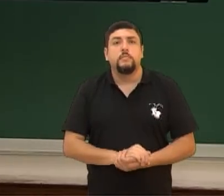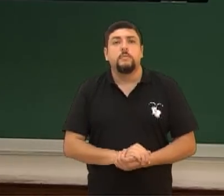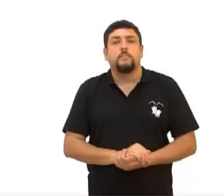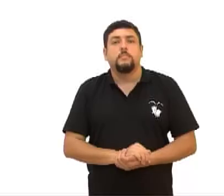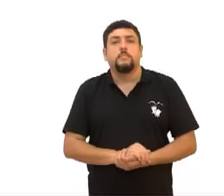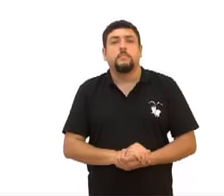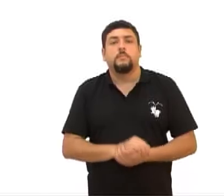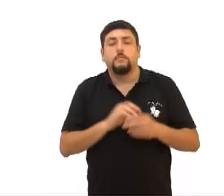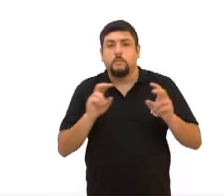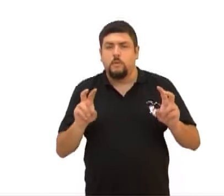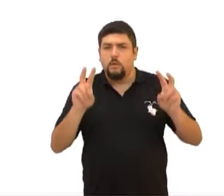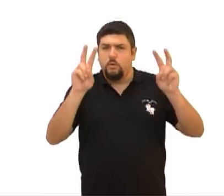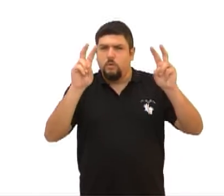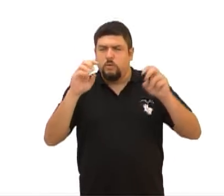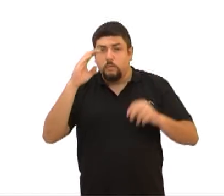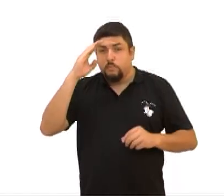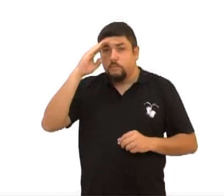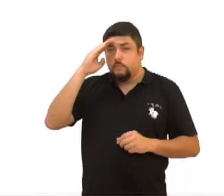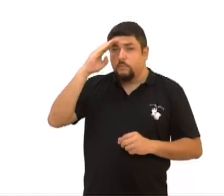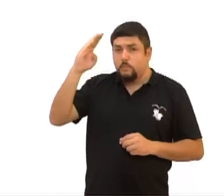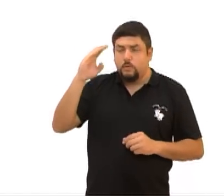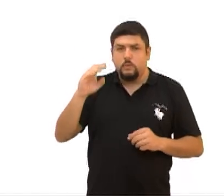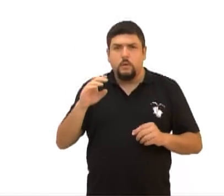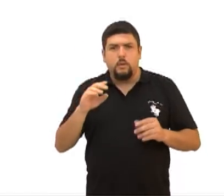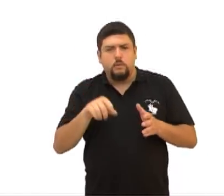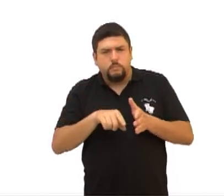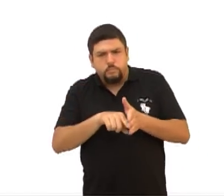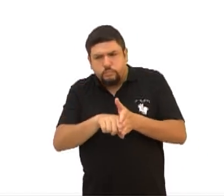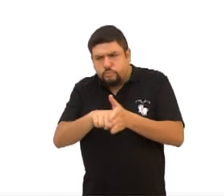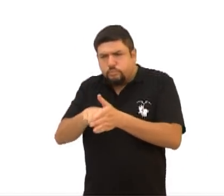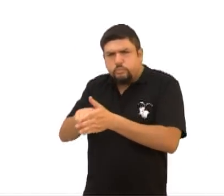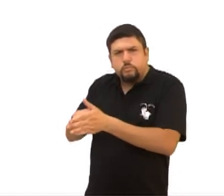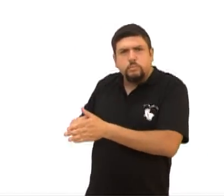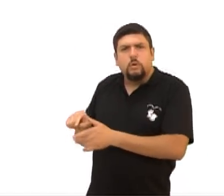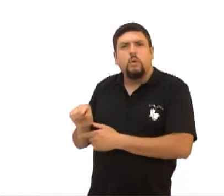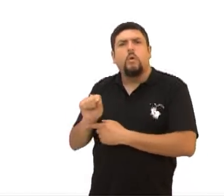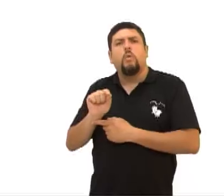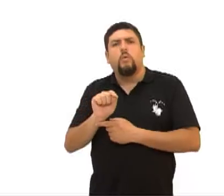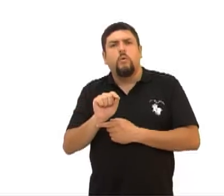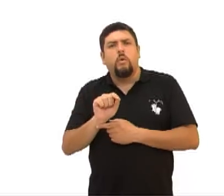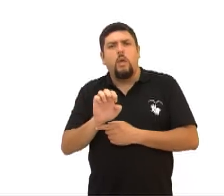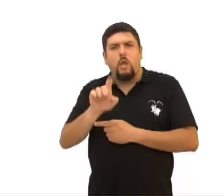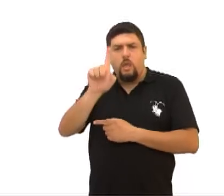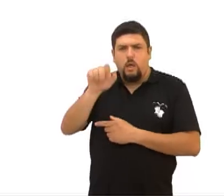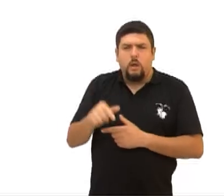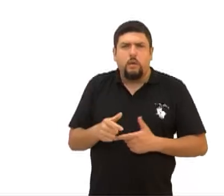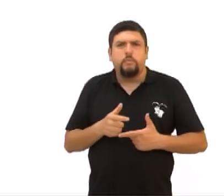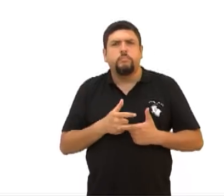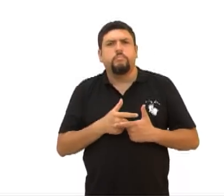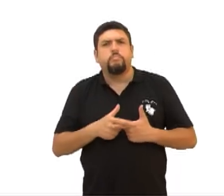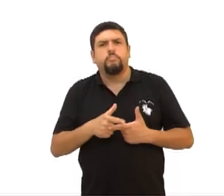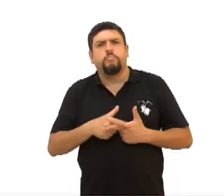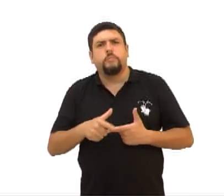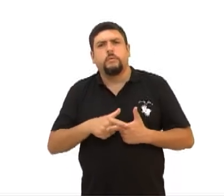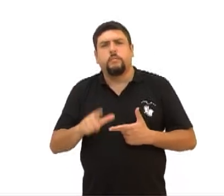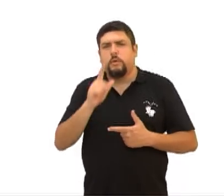Então, o tema central desse infográfico aqui utilizado é a crise da água, tá bom? Então, é o